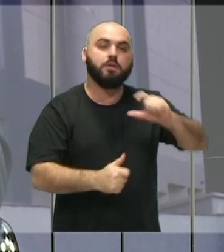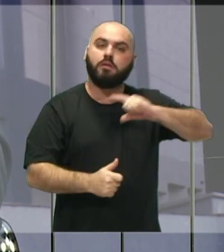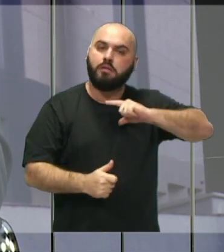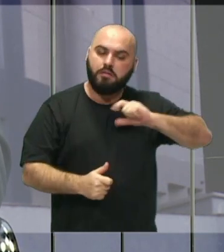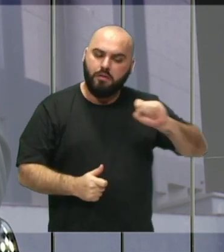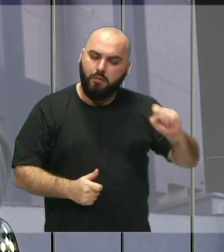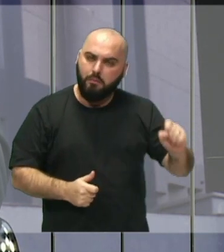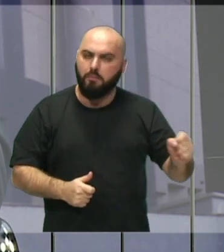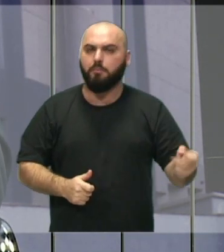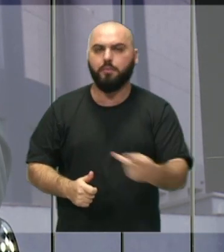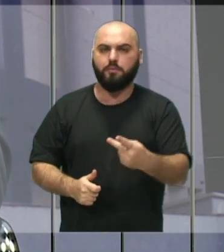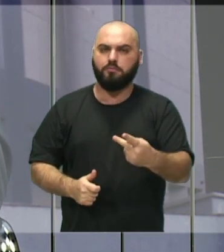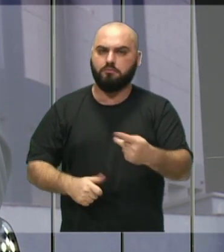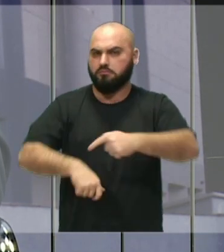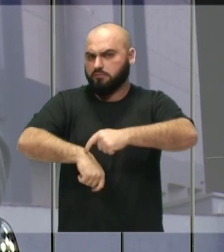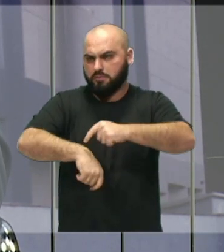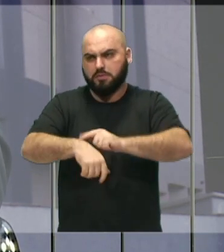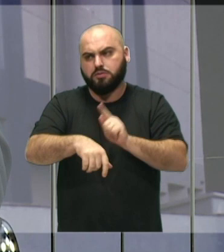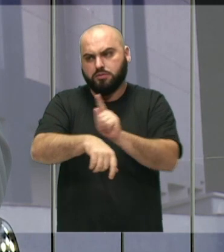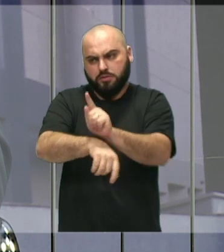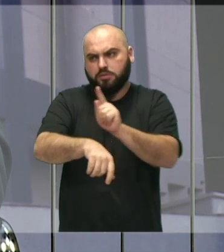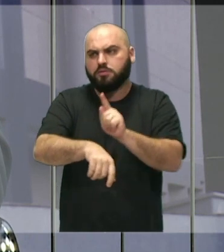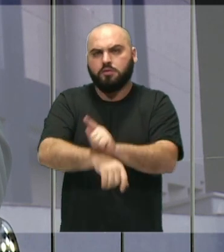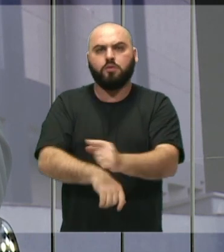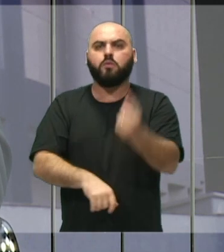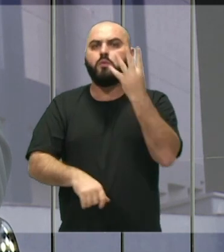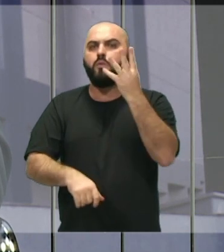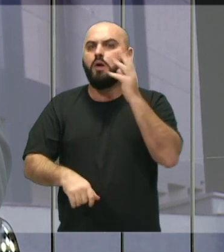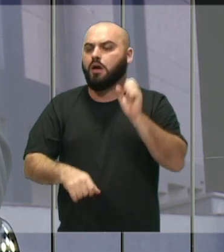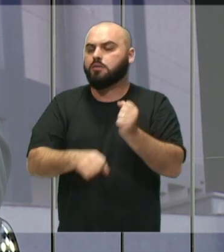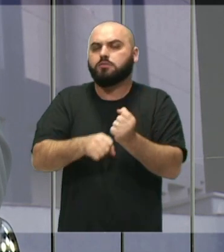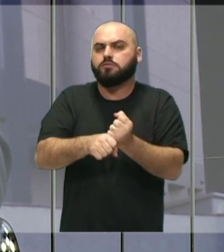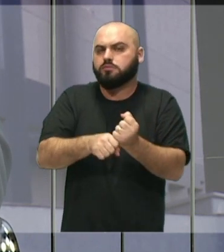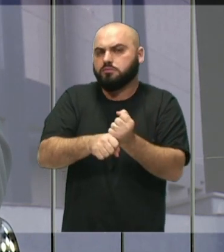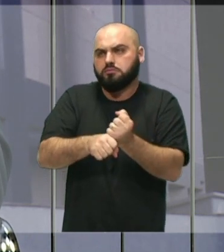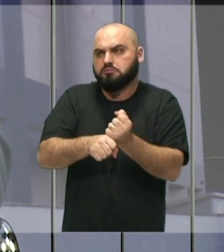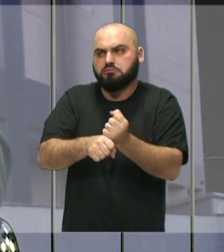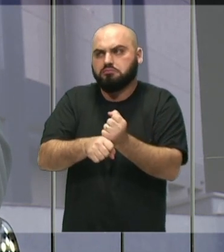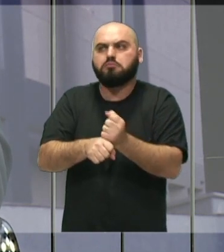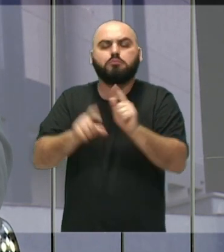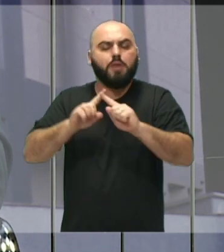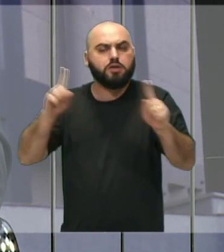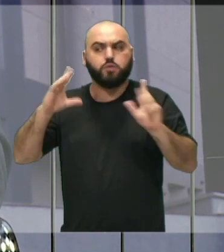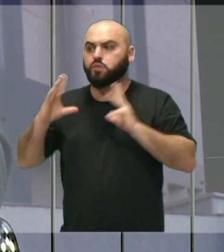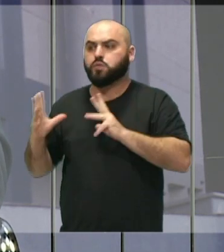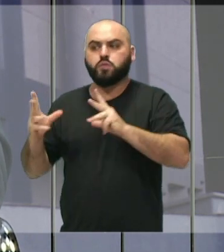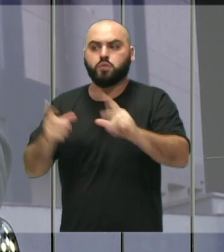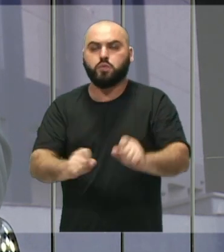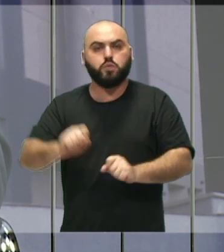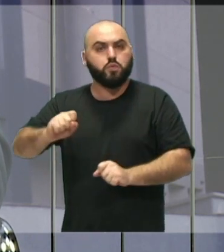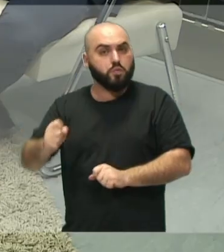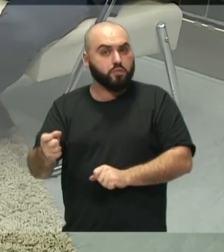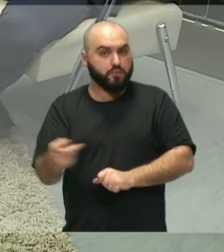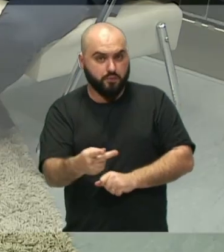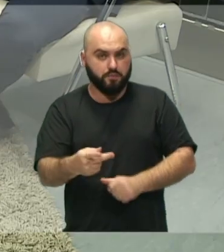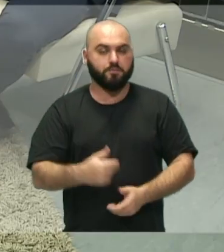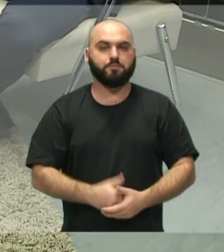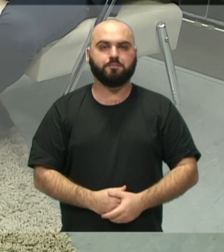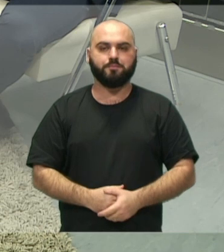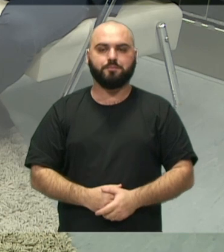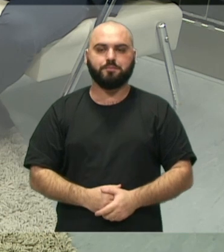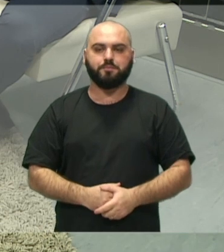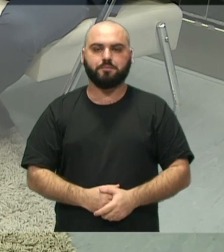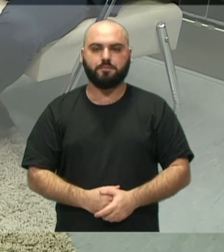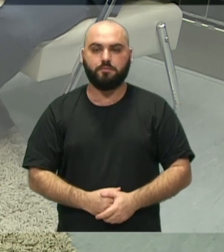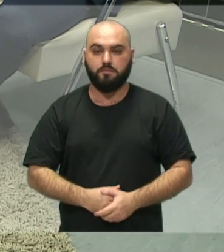momento da gestão dos 4 anos, em legislar, né? Como você falou, o nosso